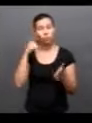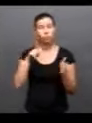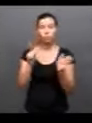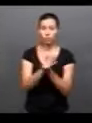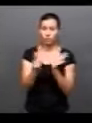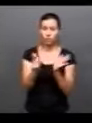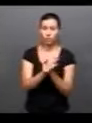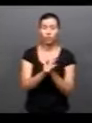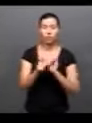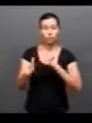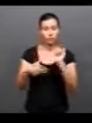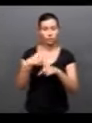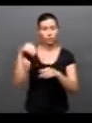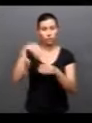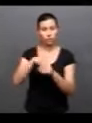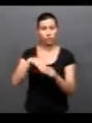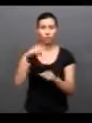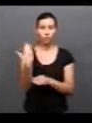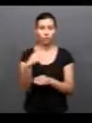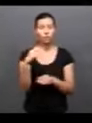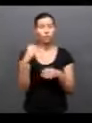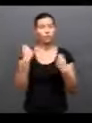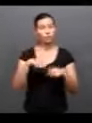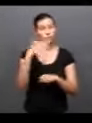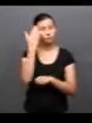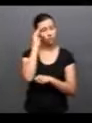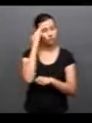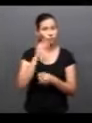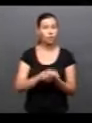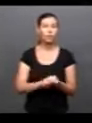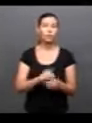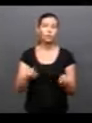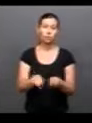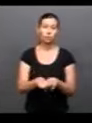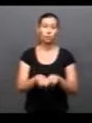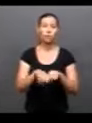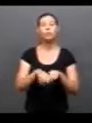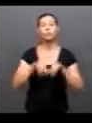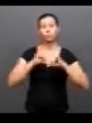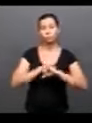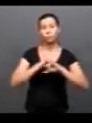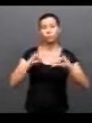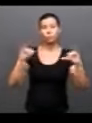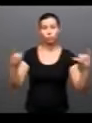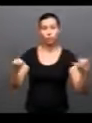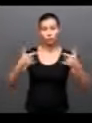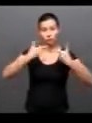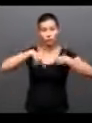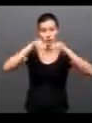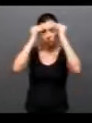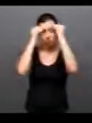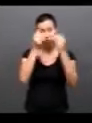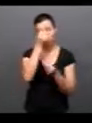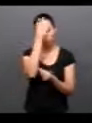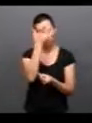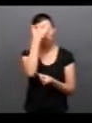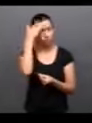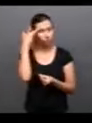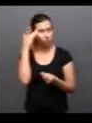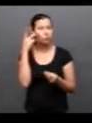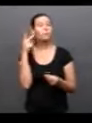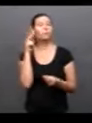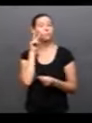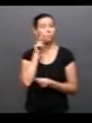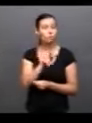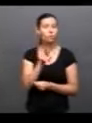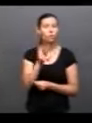precisa compreender e até conseguir publicizar essa pesquisa numa linguagem acessível para o público em geral. E a